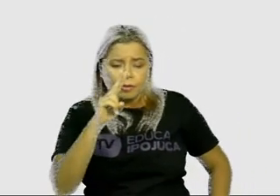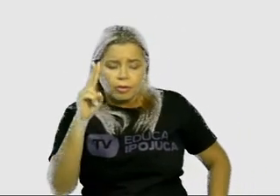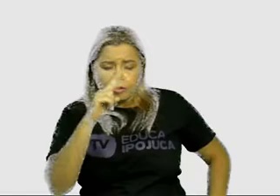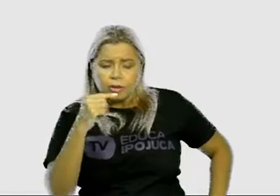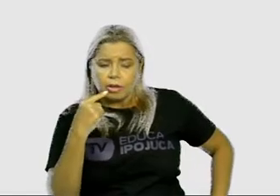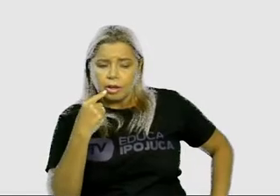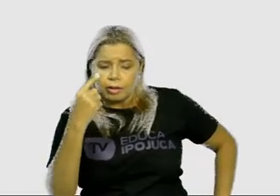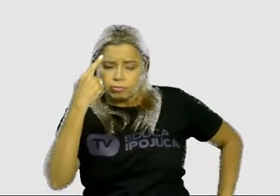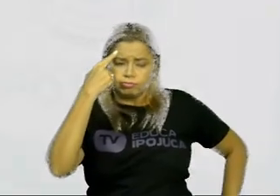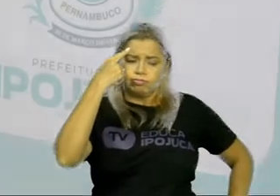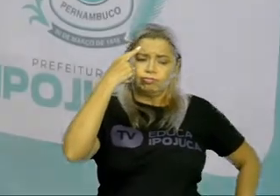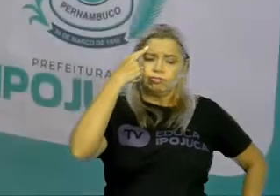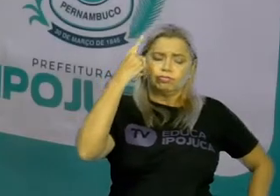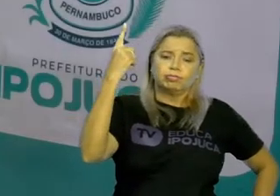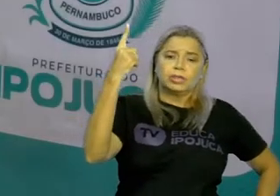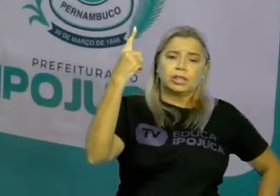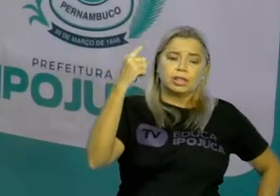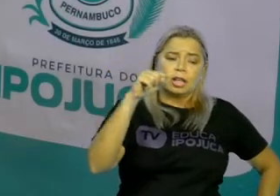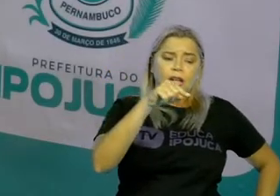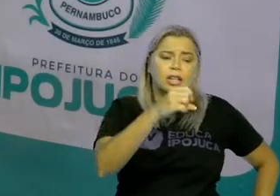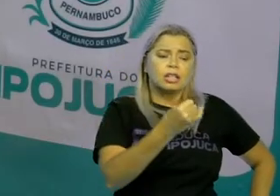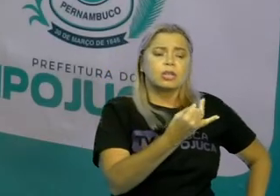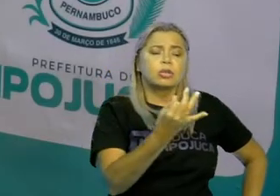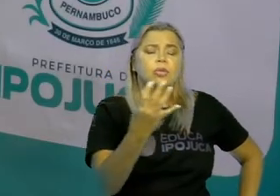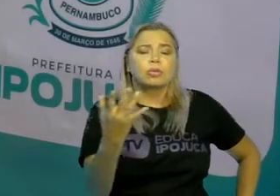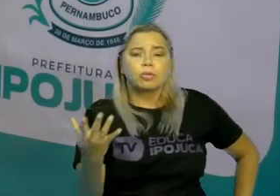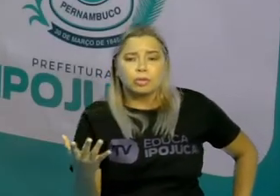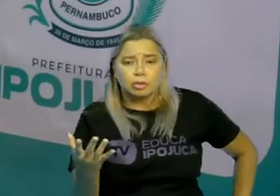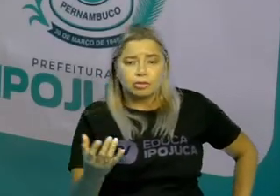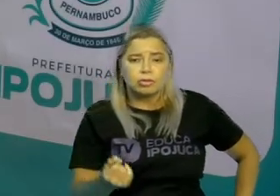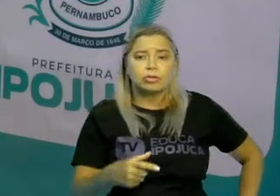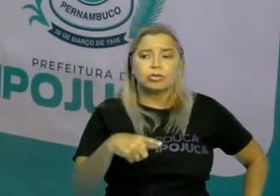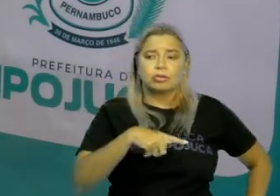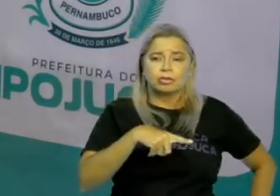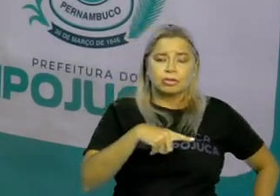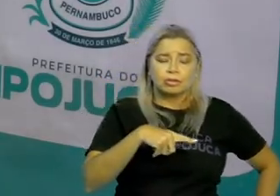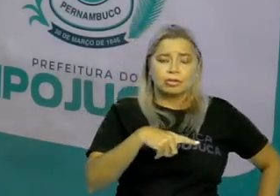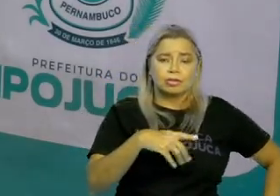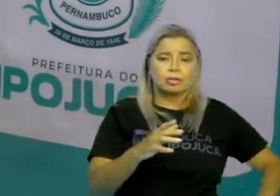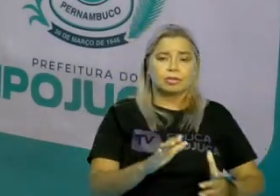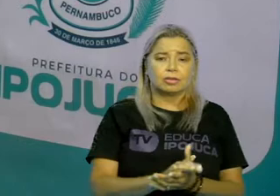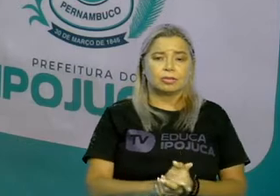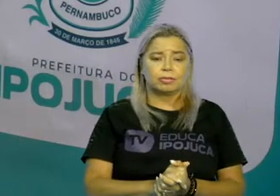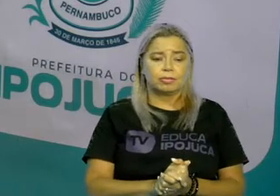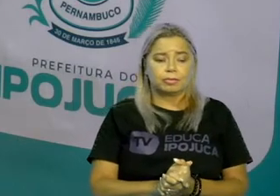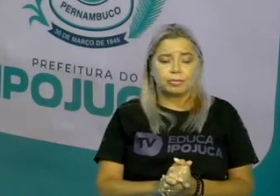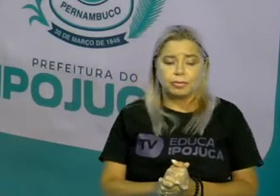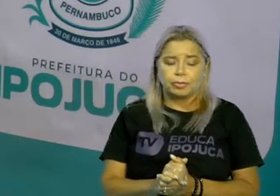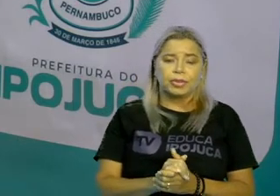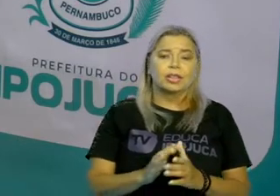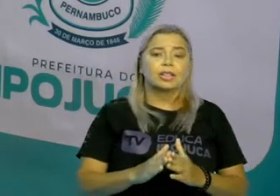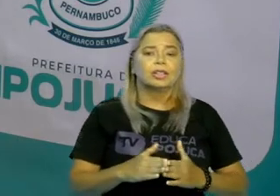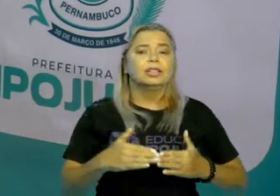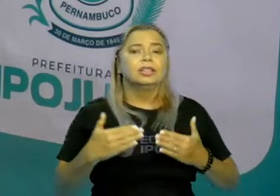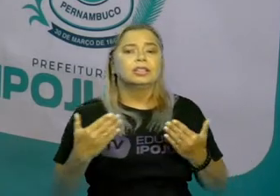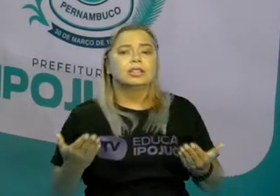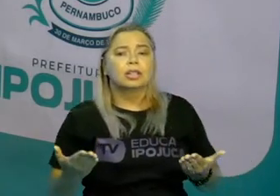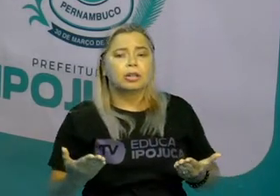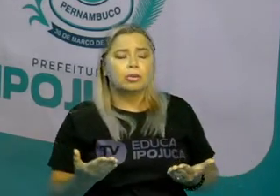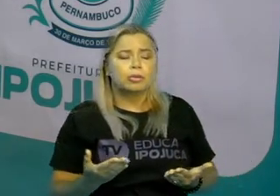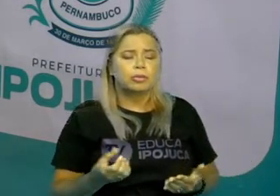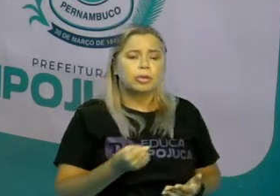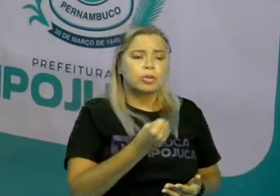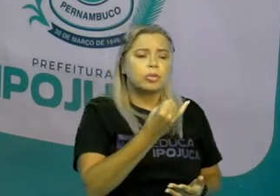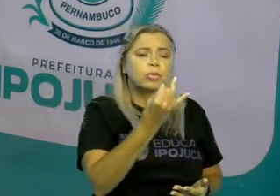descobrir quem tem mais ou quem tem menos. Sendo assim, a estimativa aqui de quantas frutas